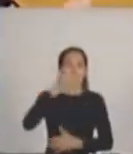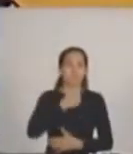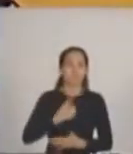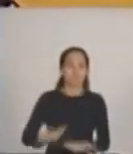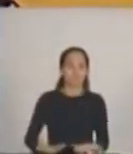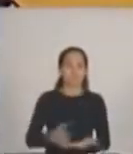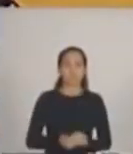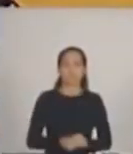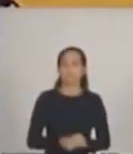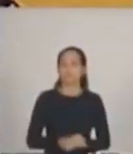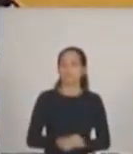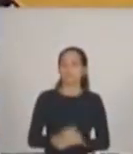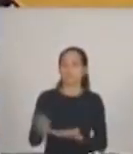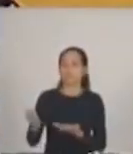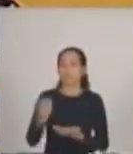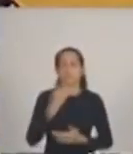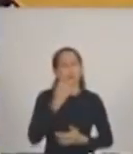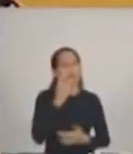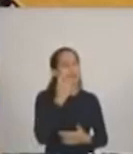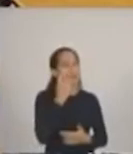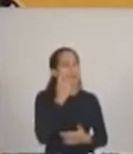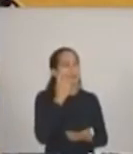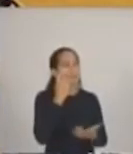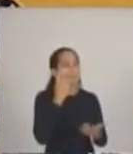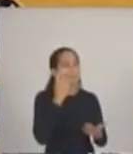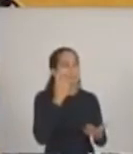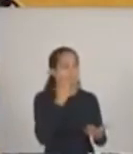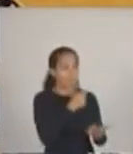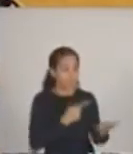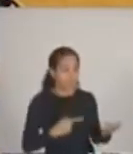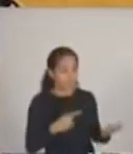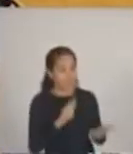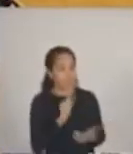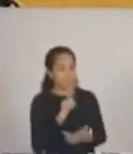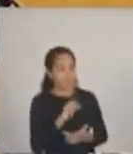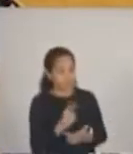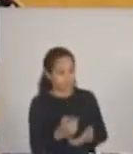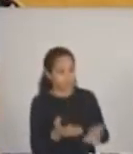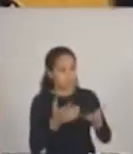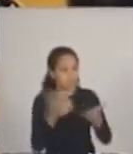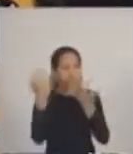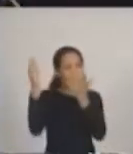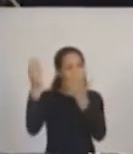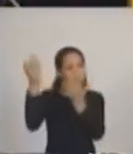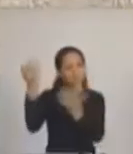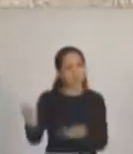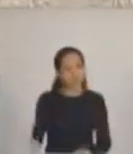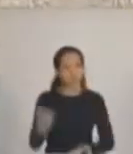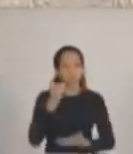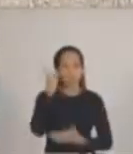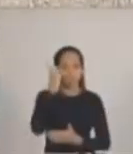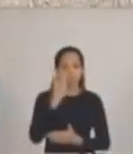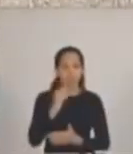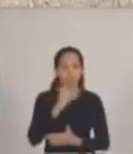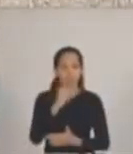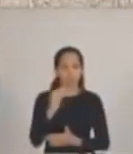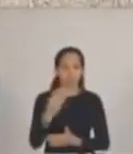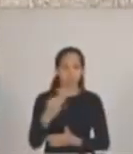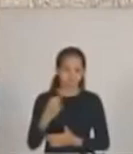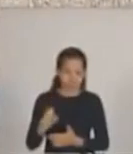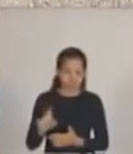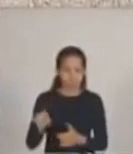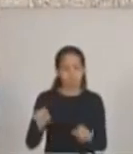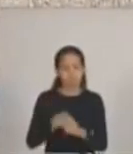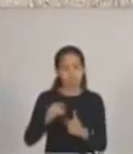Presidente Gandini, gostaria também de fazer uso da palavra. Quero parabenizar a deputada Janete. Eu e o doutor Emílio